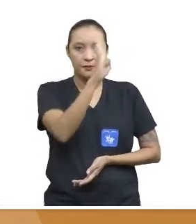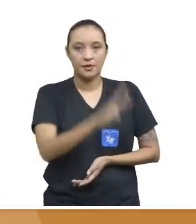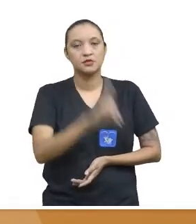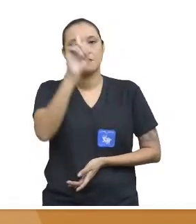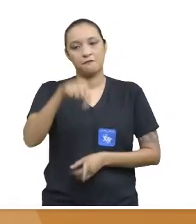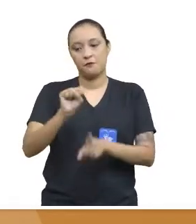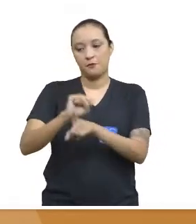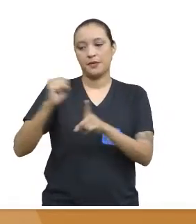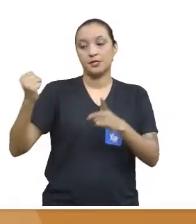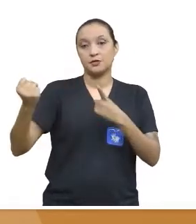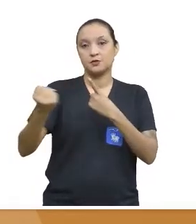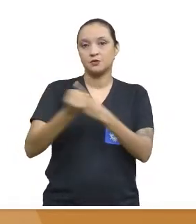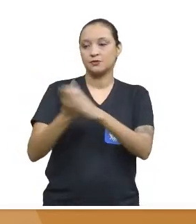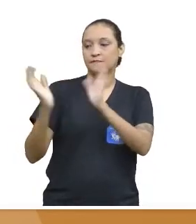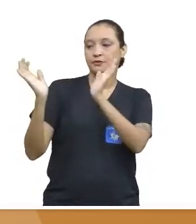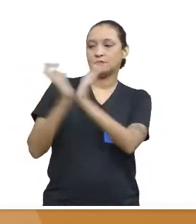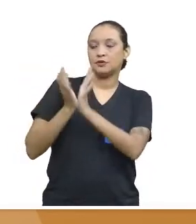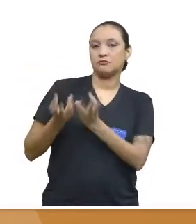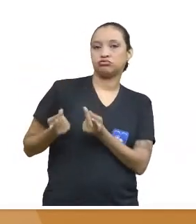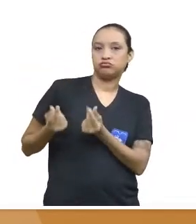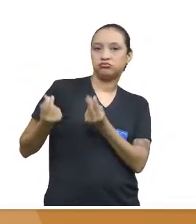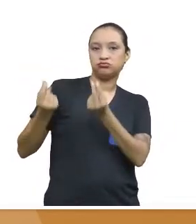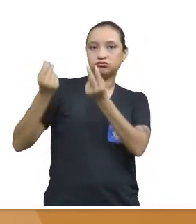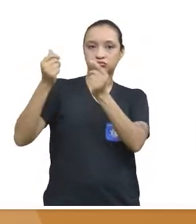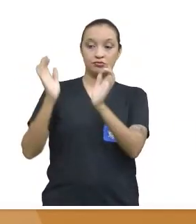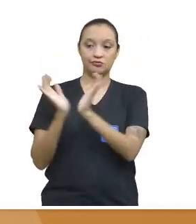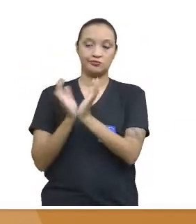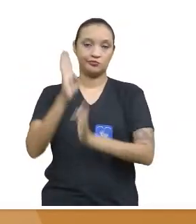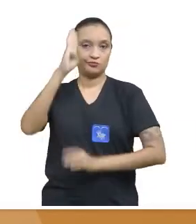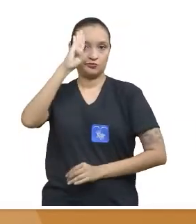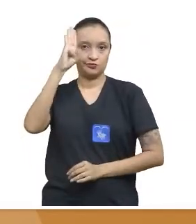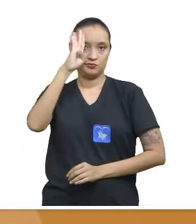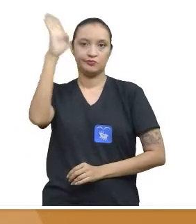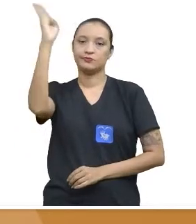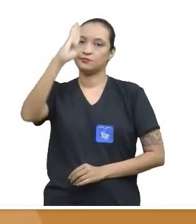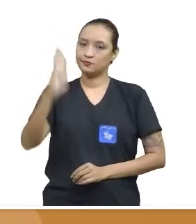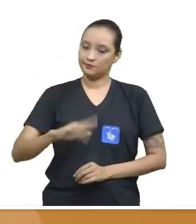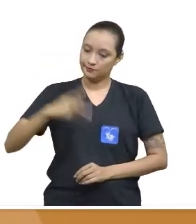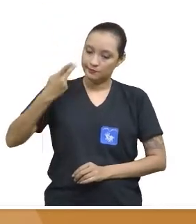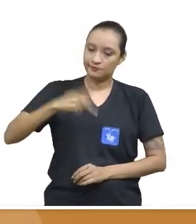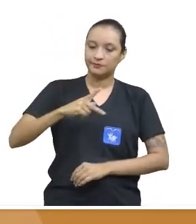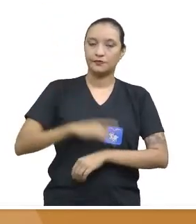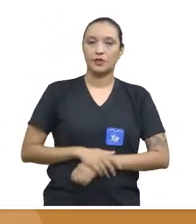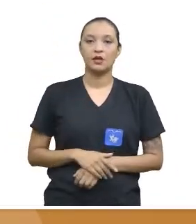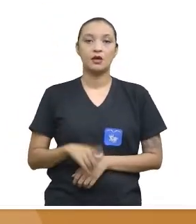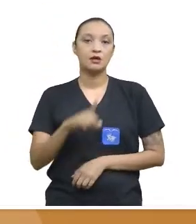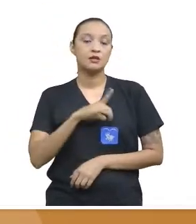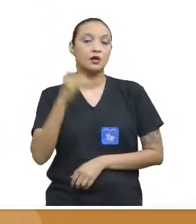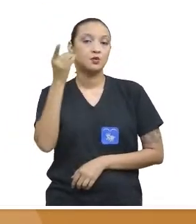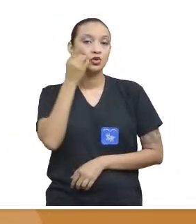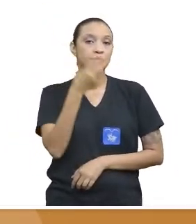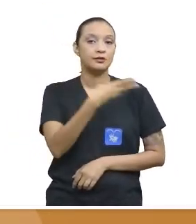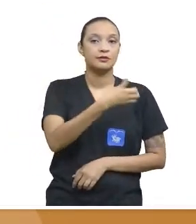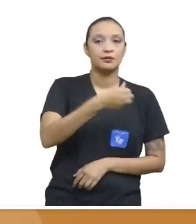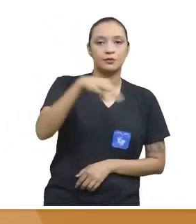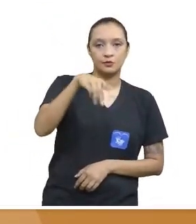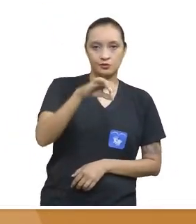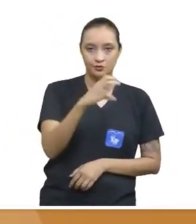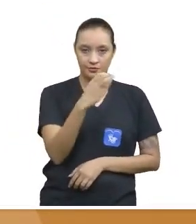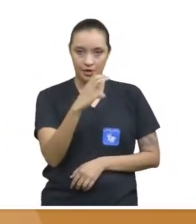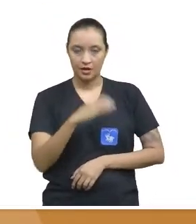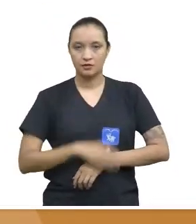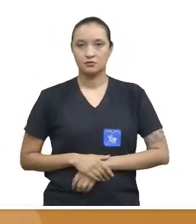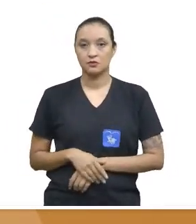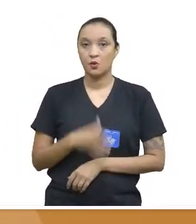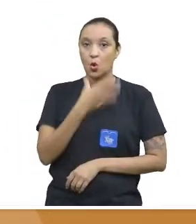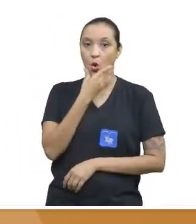sociedade alta e militares brasileiros, ok? Nós temos então o 31 de março, que é quando João Goulart vai ser